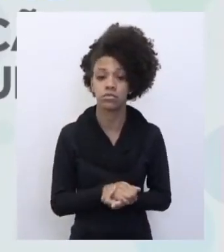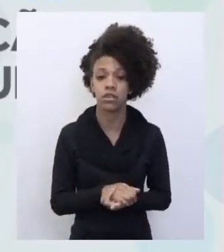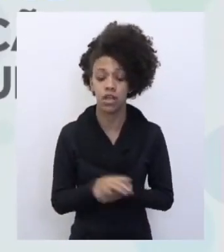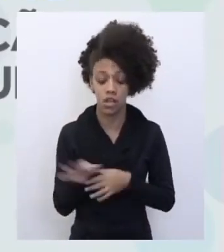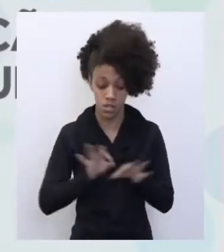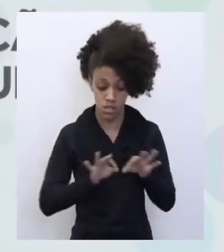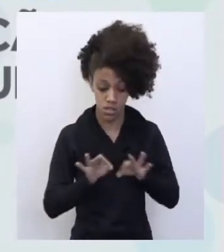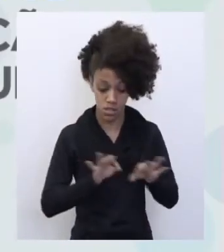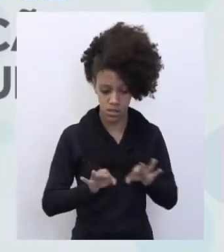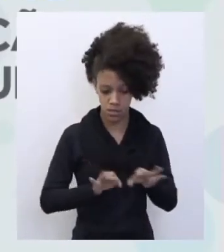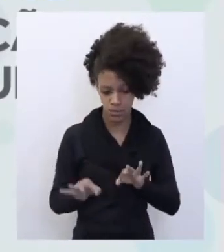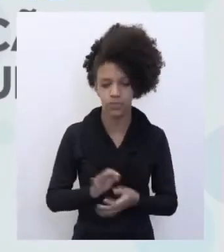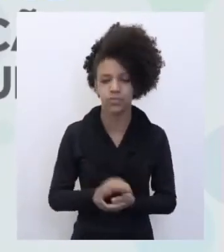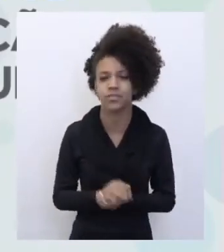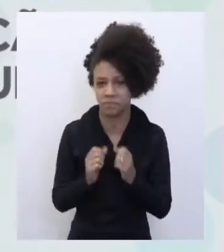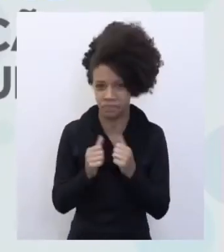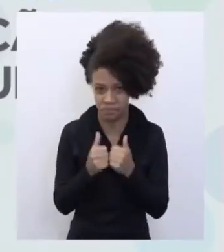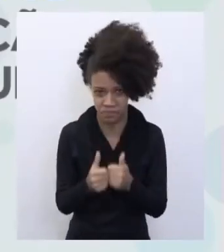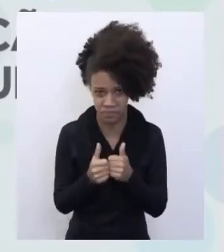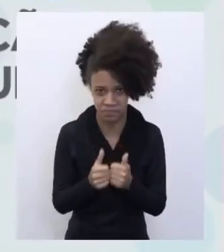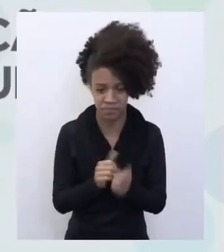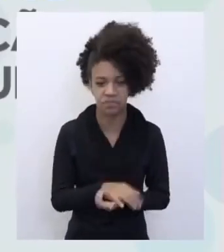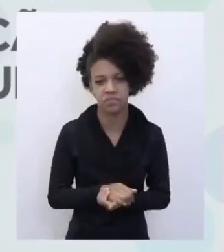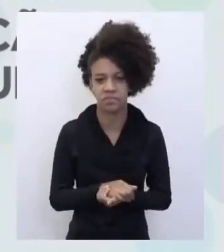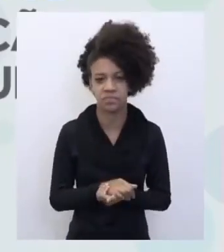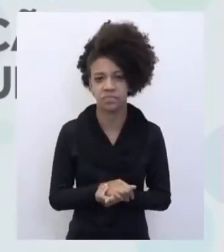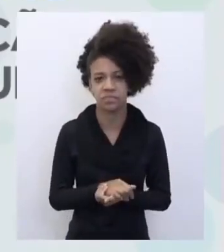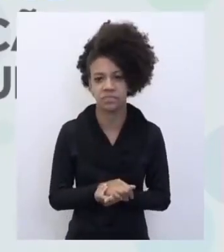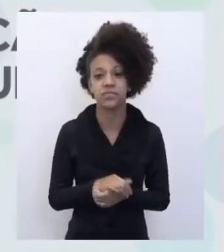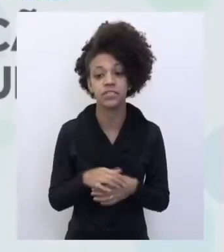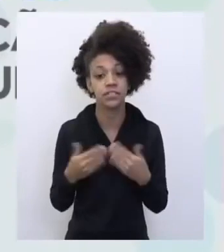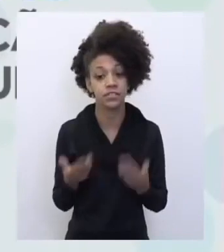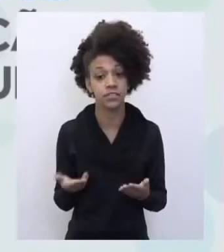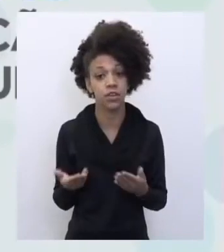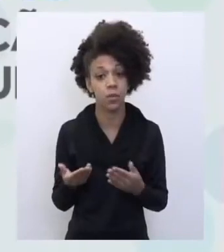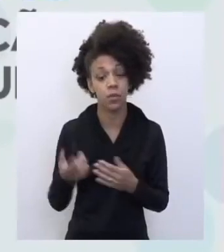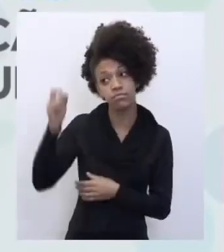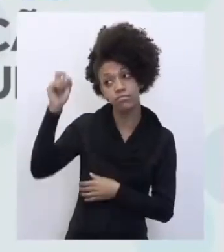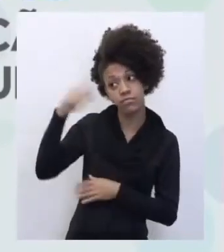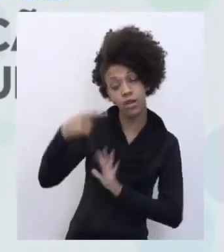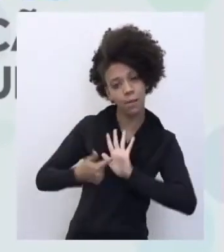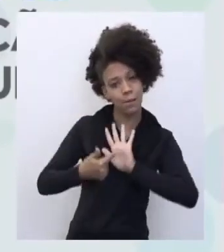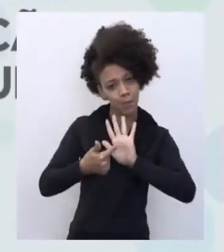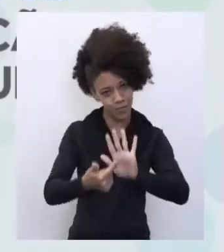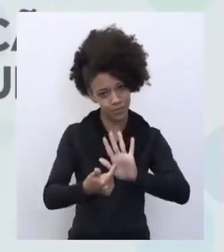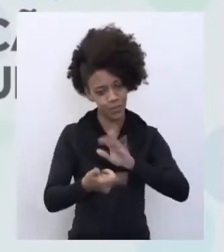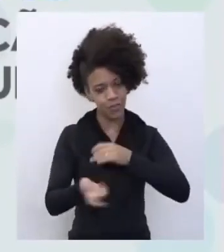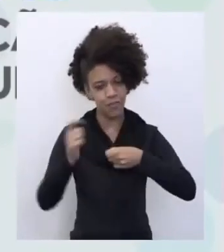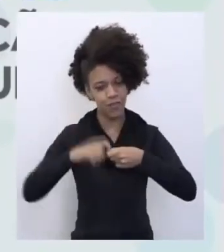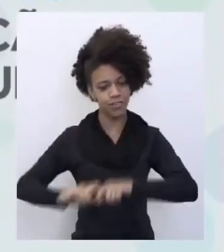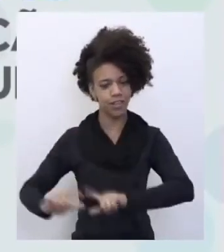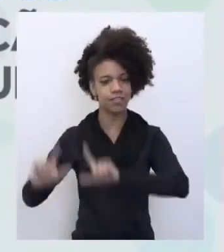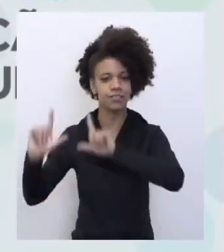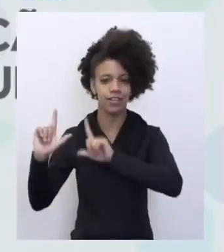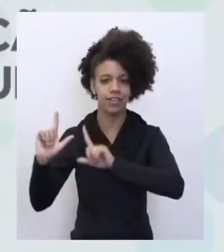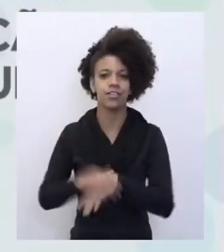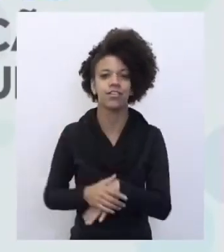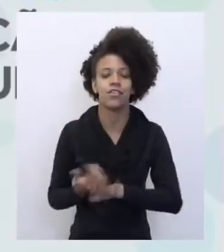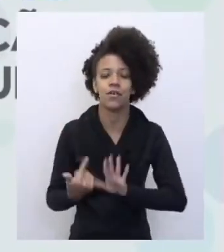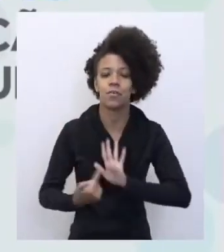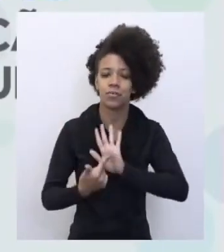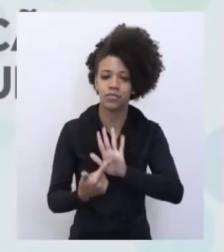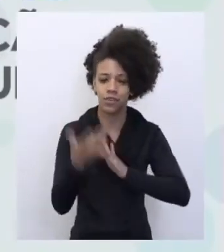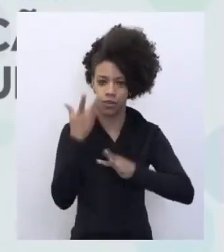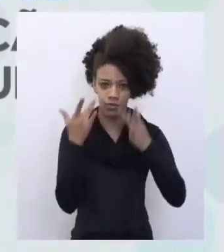desmontar as coisas aqui, tá, turma? Então... Quando acender a luz, eu vou mostrar para você, quando voltar a telinha, eu vou mostrar para vocês aqui o nosso